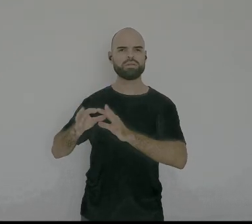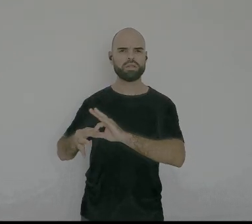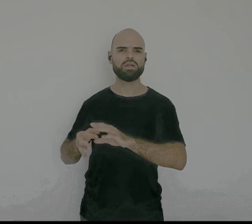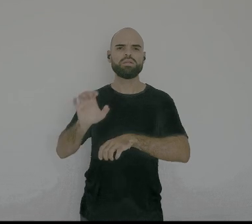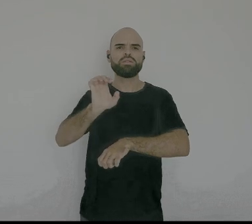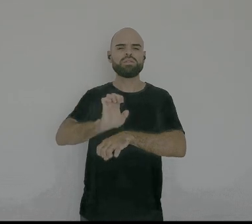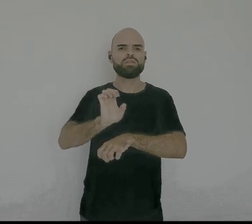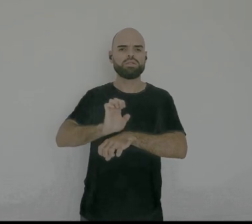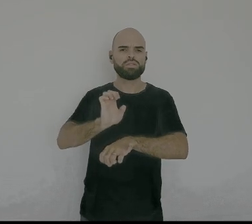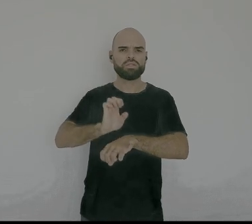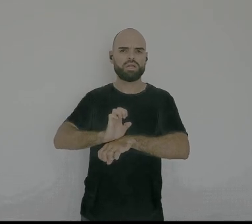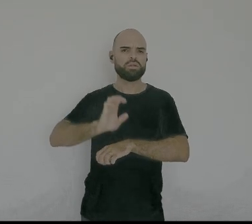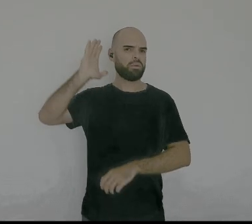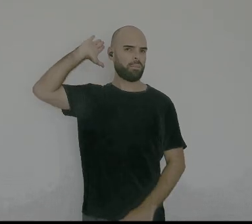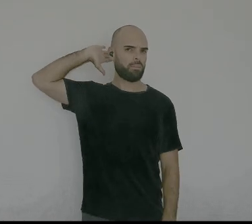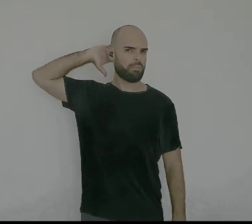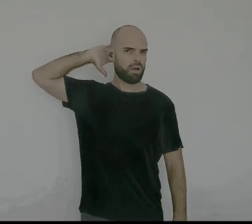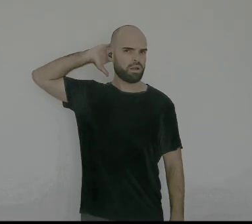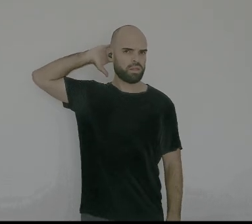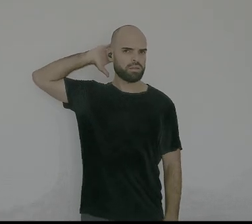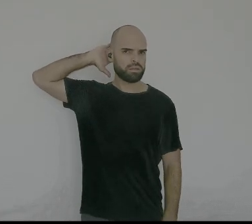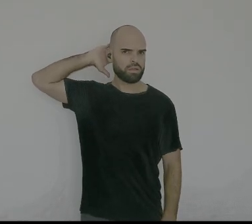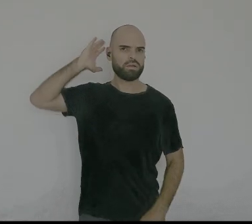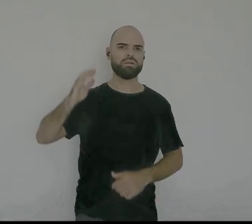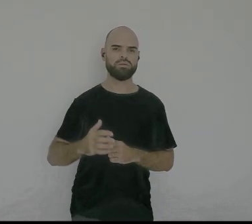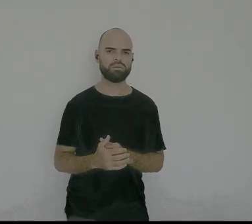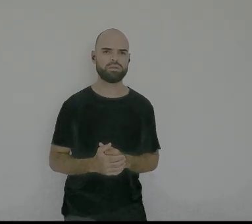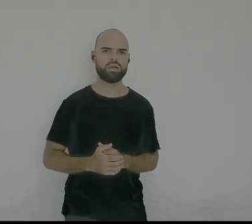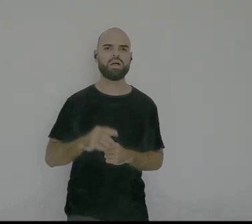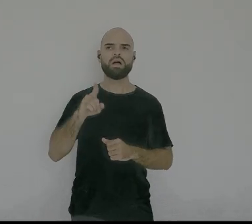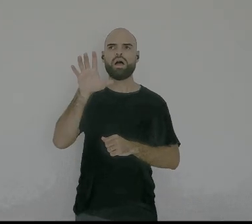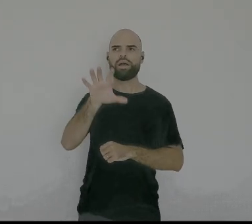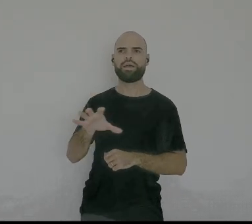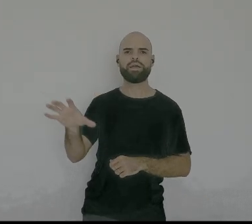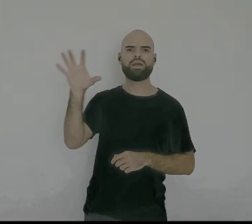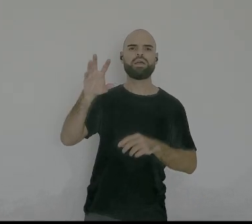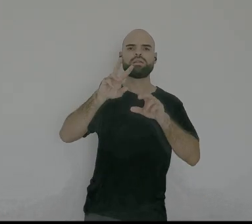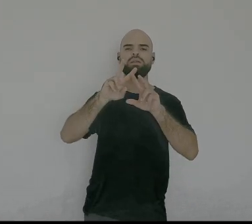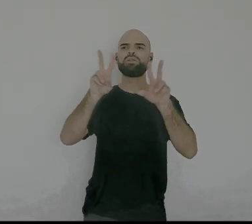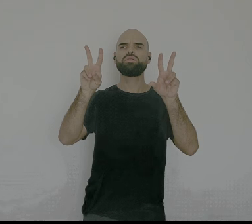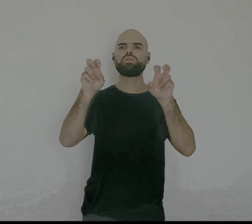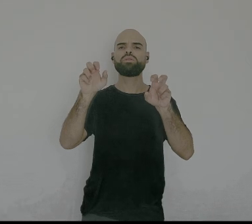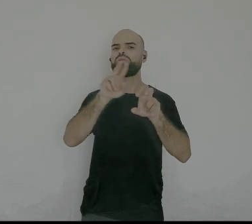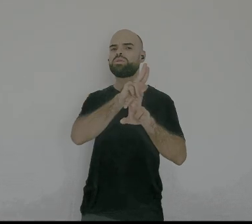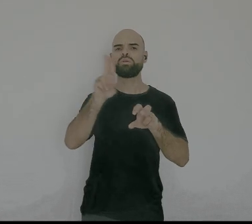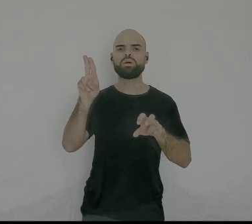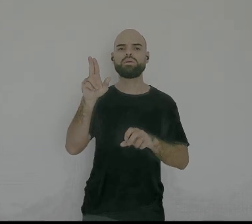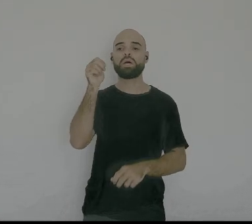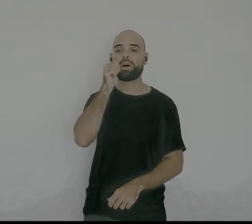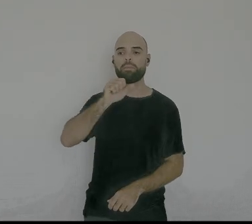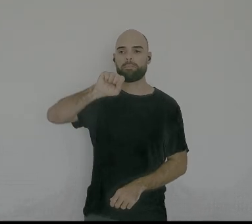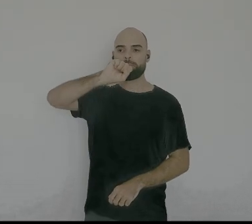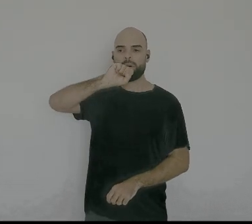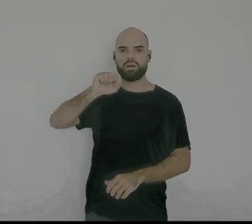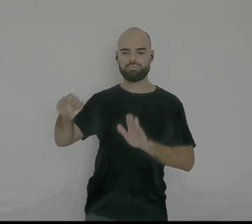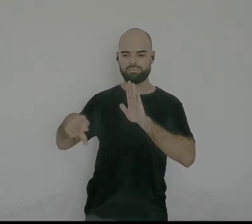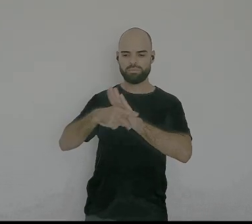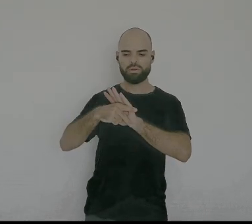governança regional da rede materno-infantil no Paraná, no estado do Paraná, que se chama Rede